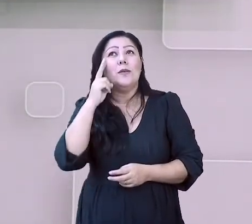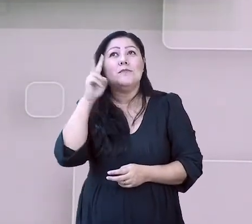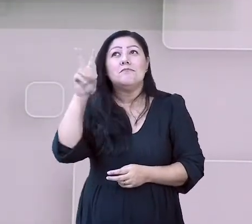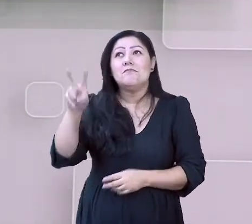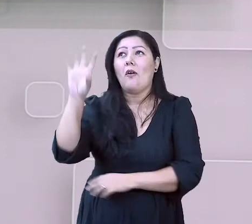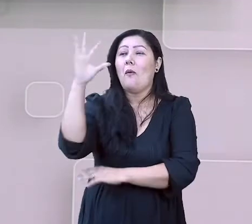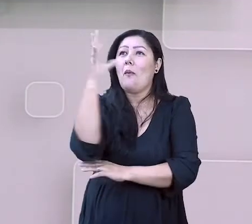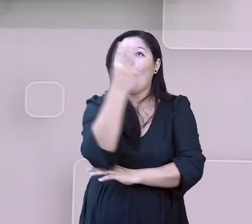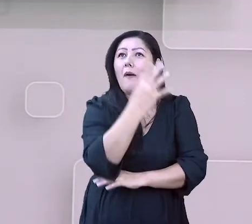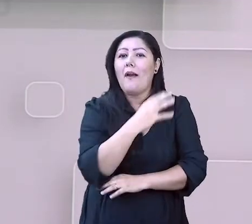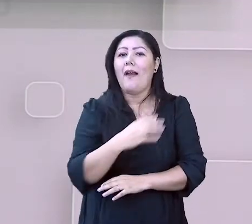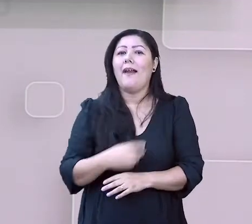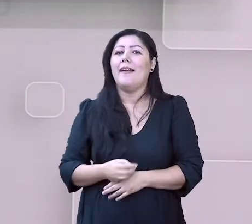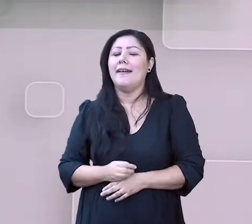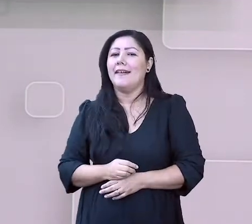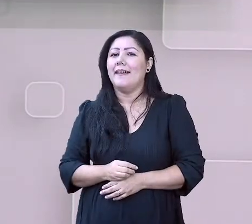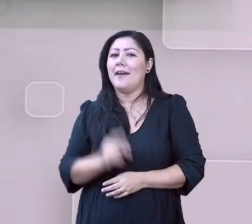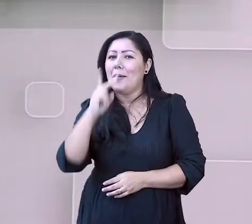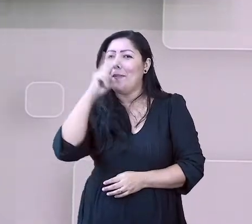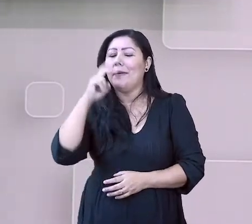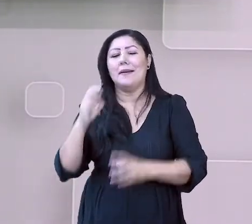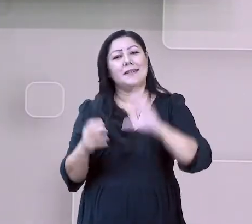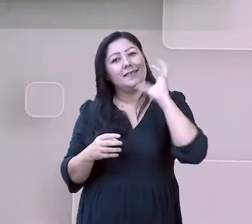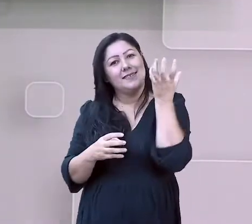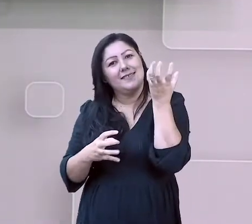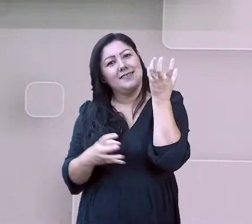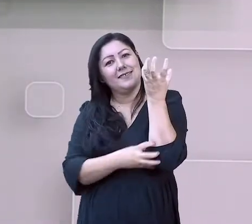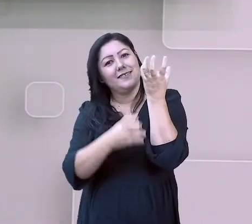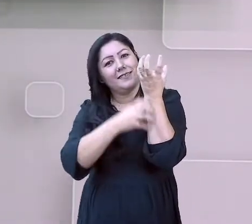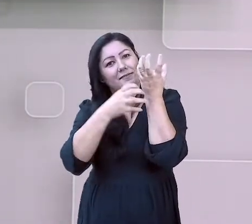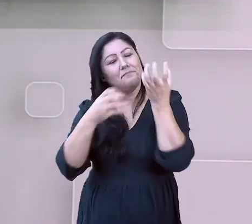com características do cerrado.